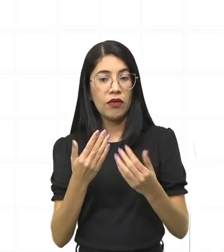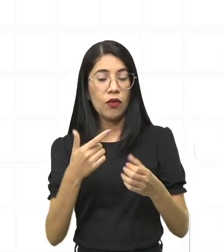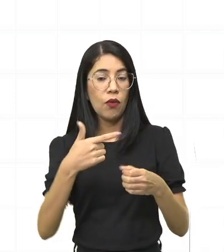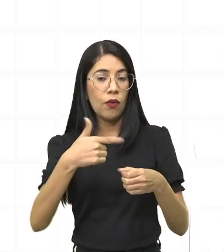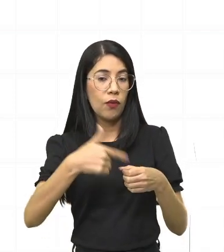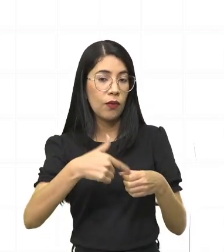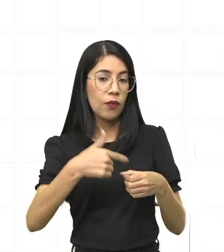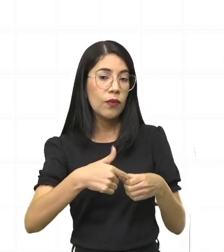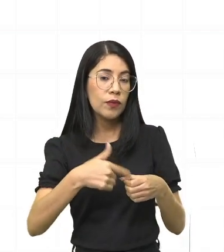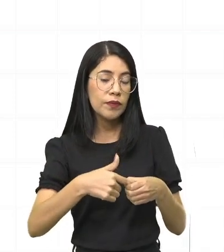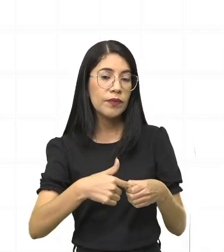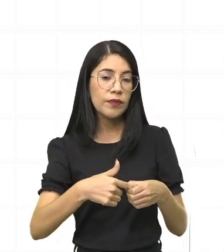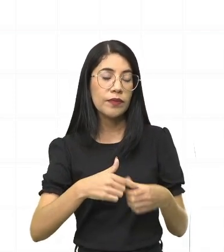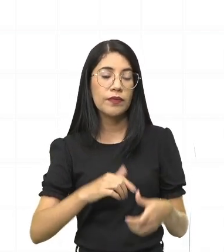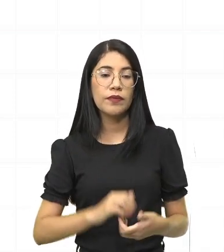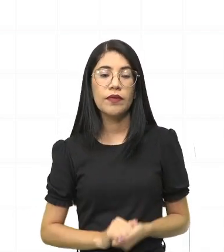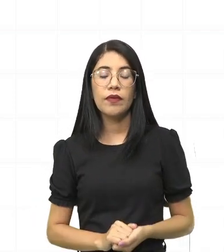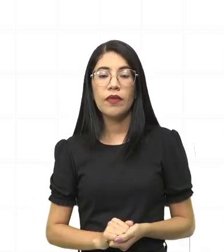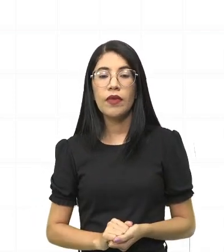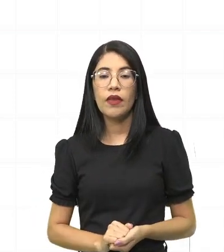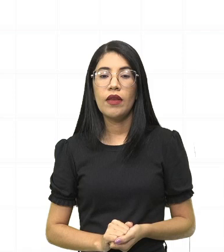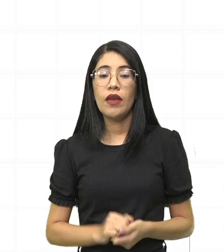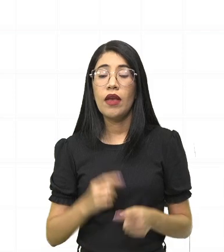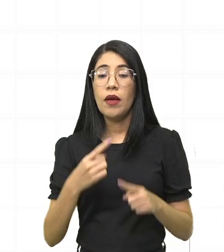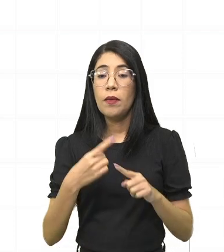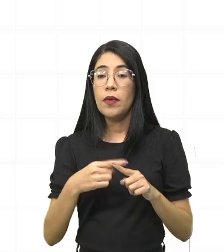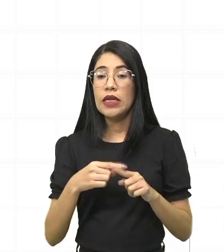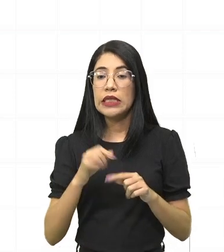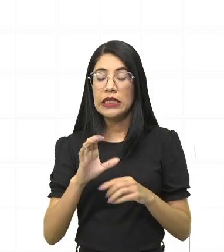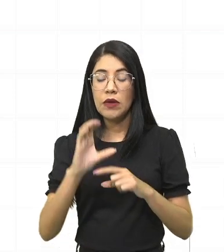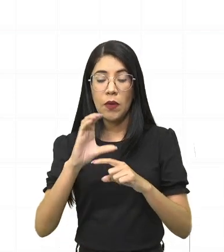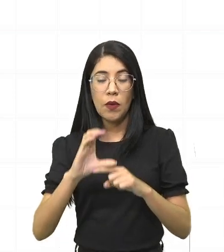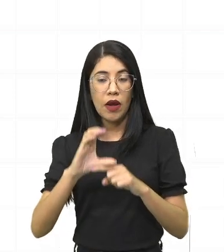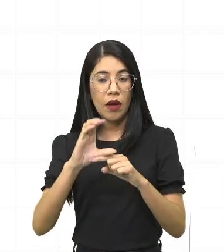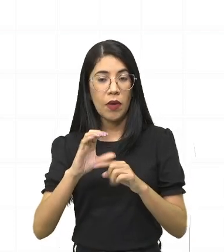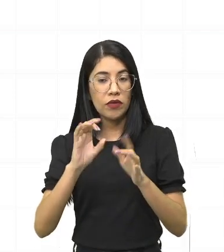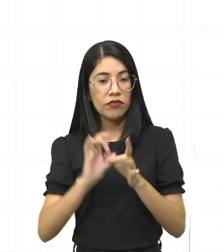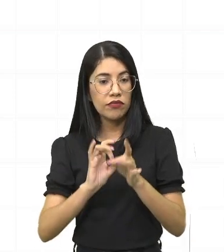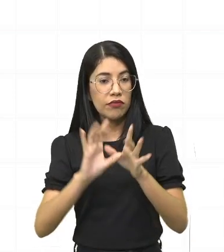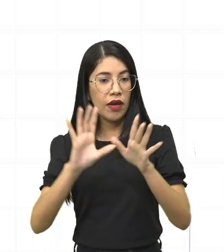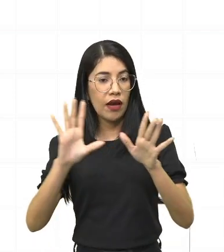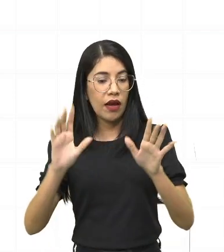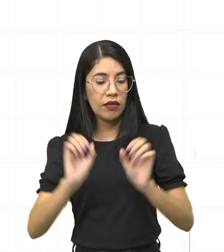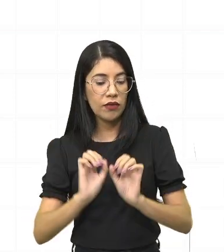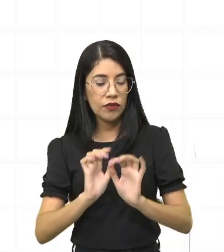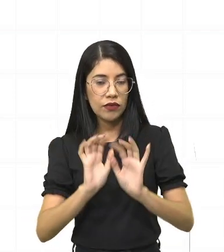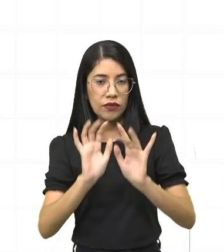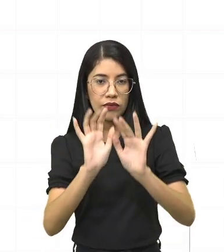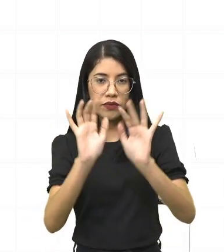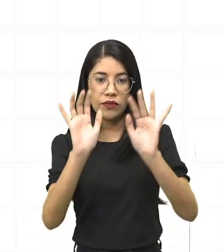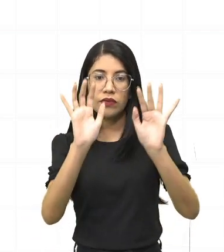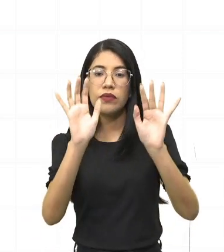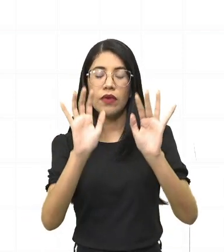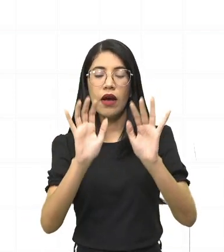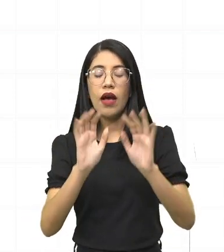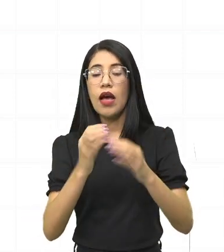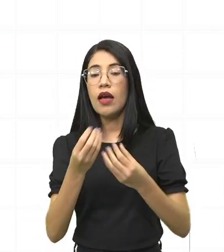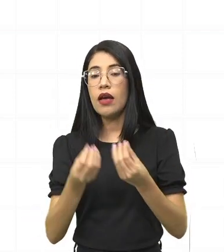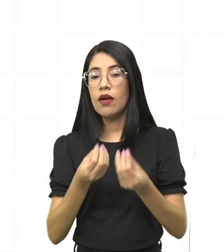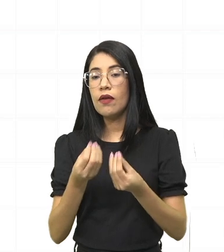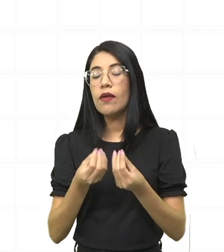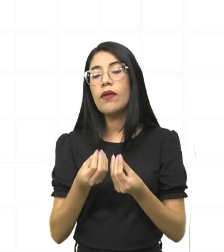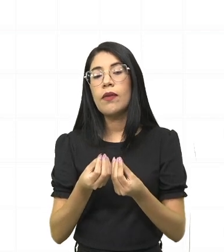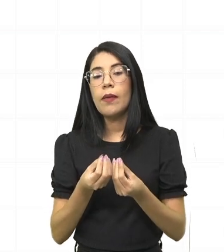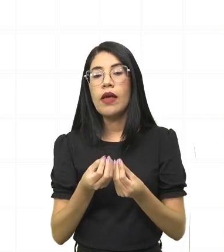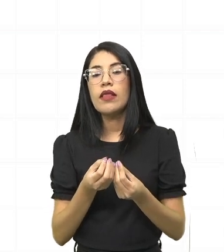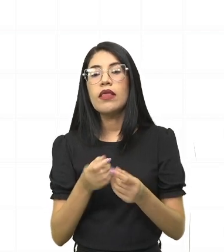combustíveis fósseis. Uma vez que o carbono liberado durante a combustão, né, utilizando os combustíveis fósseis, ele